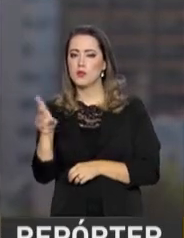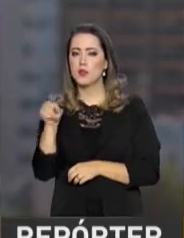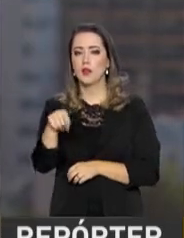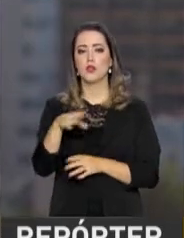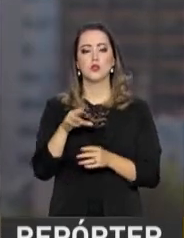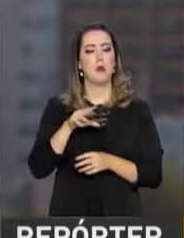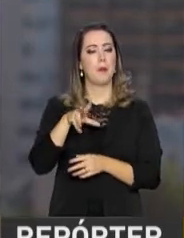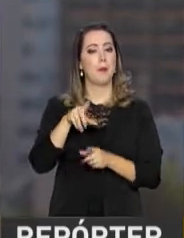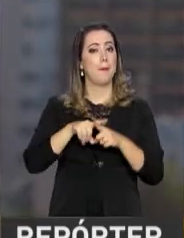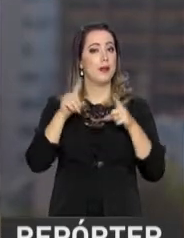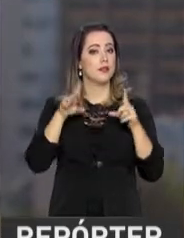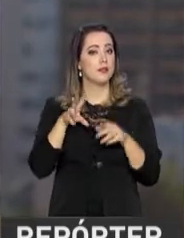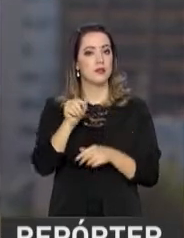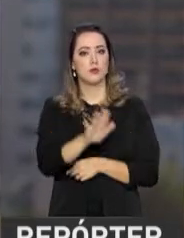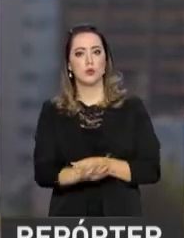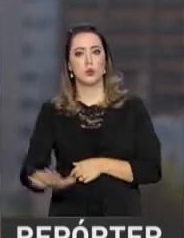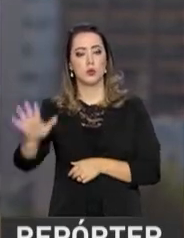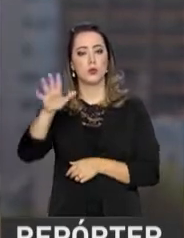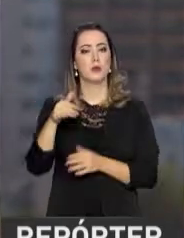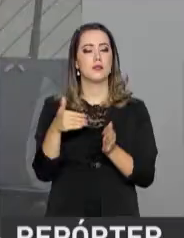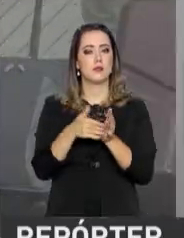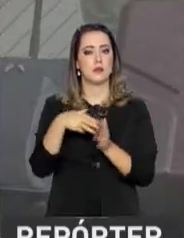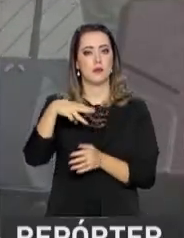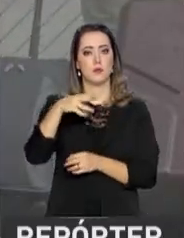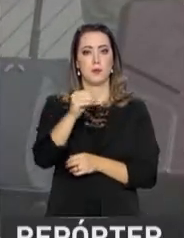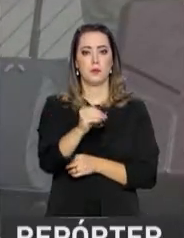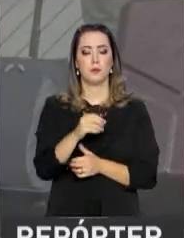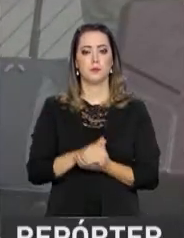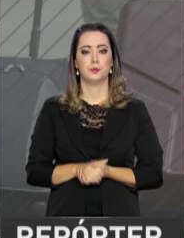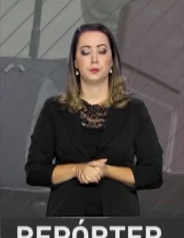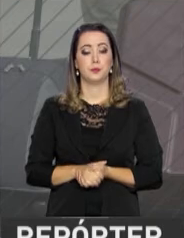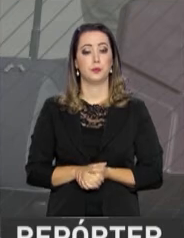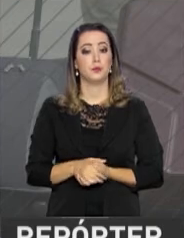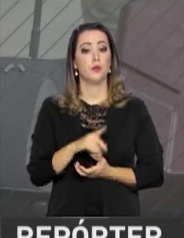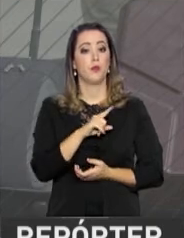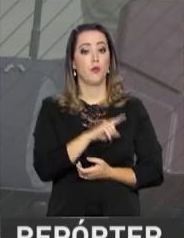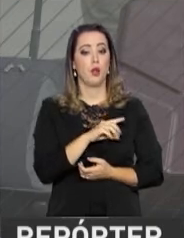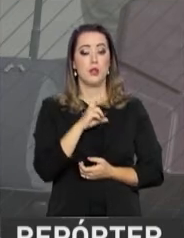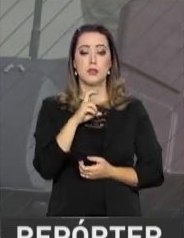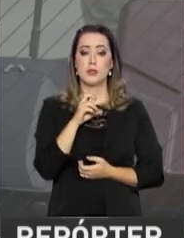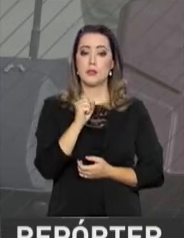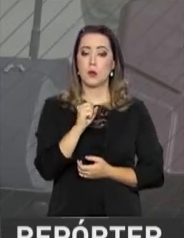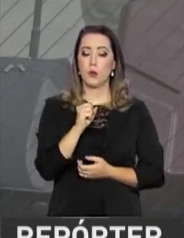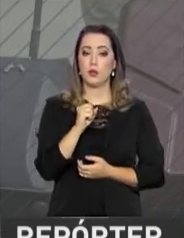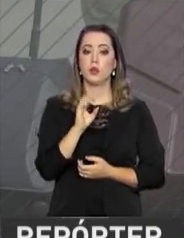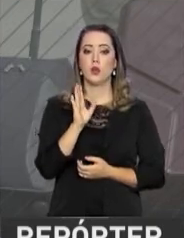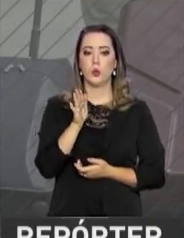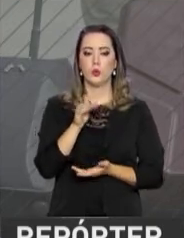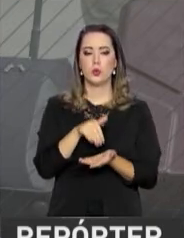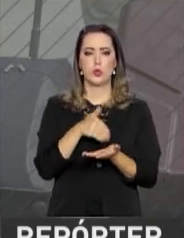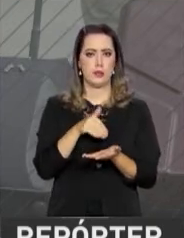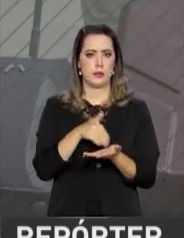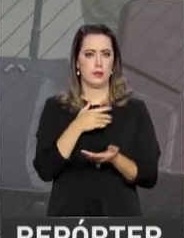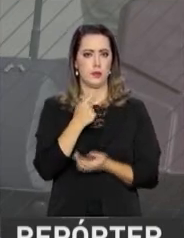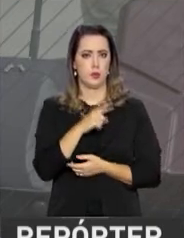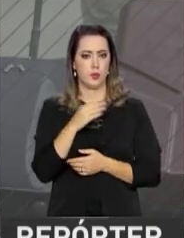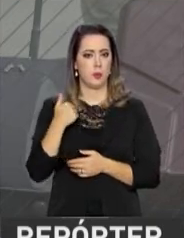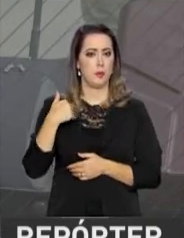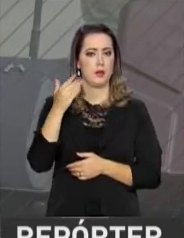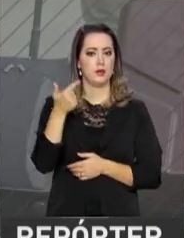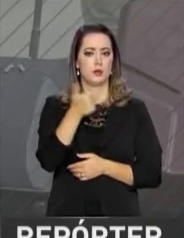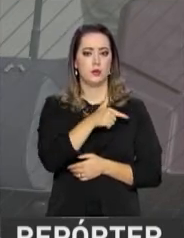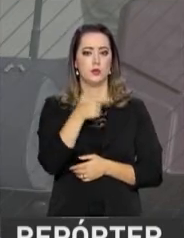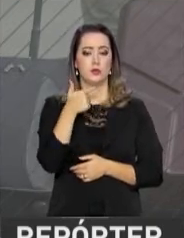por todo o país até o final do mês de março. No Distrito Federal, 58 estabelecimentos já se registraram, mas